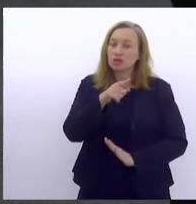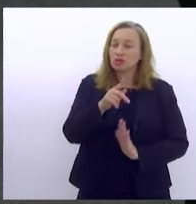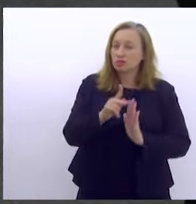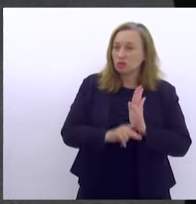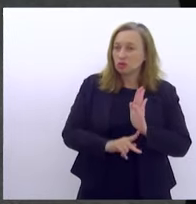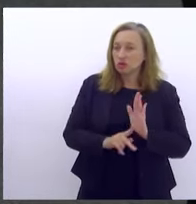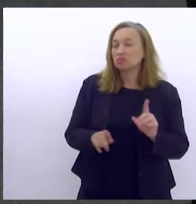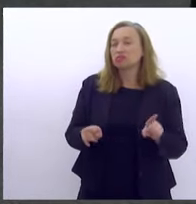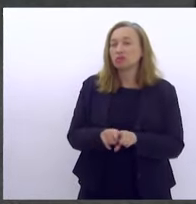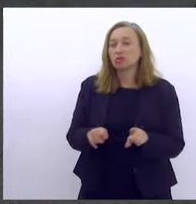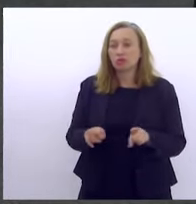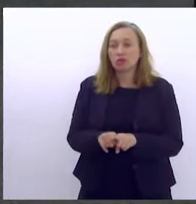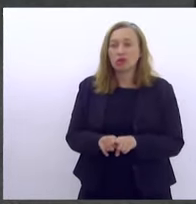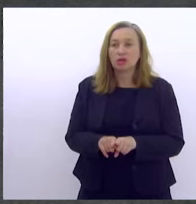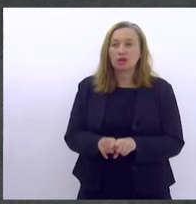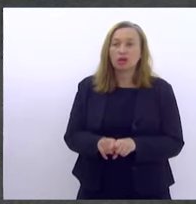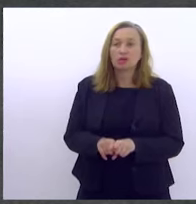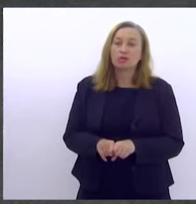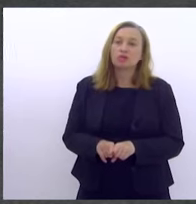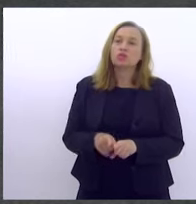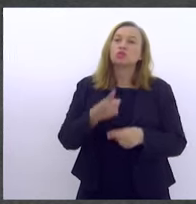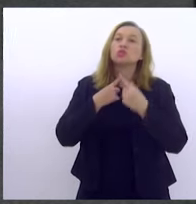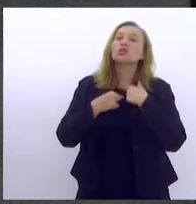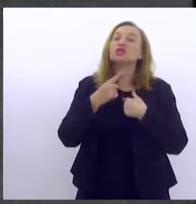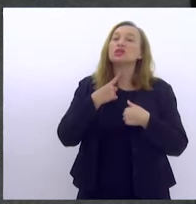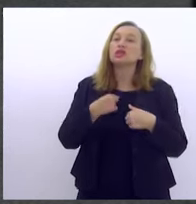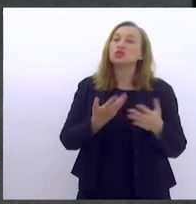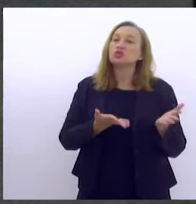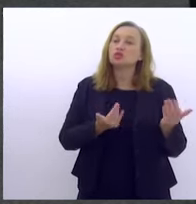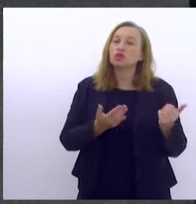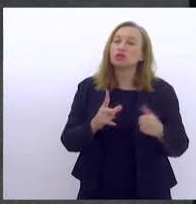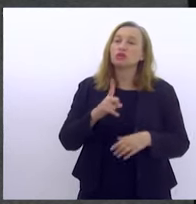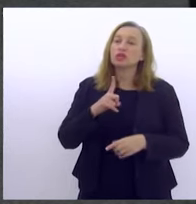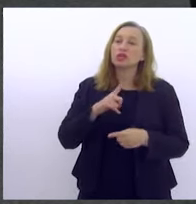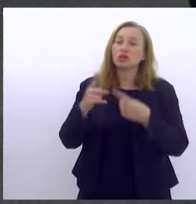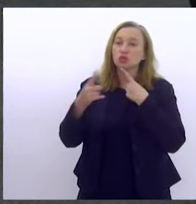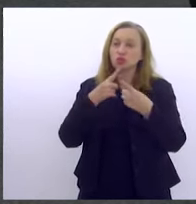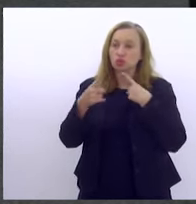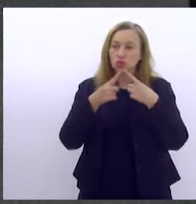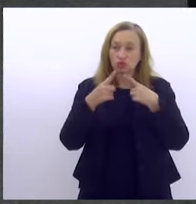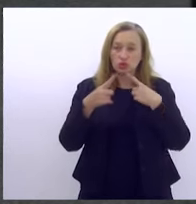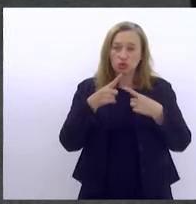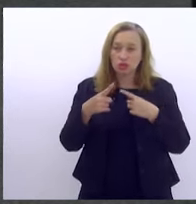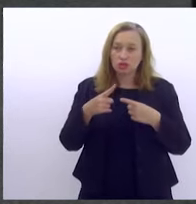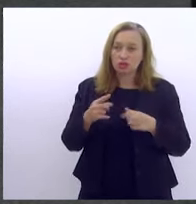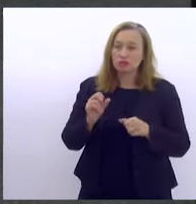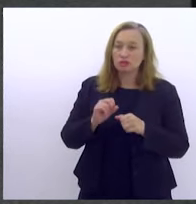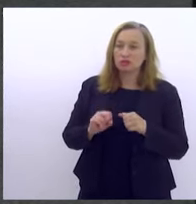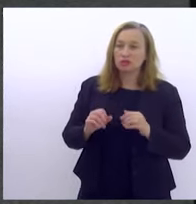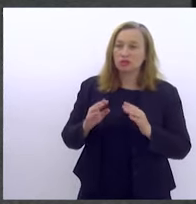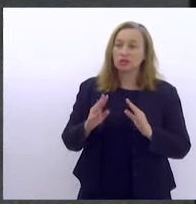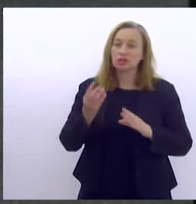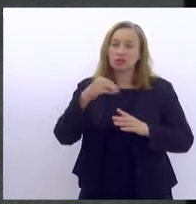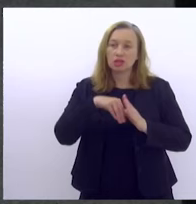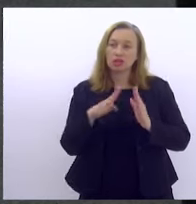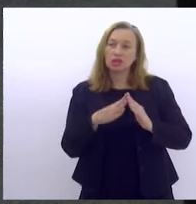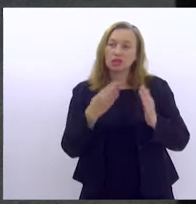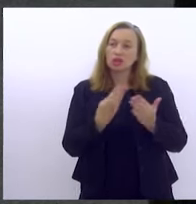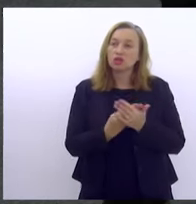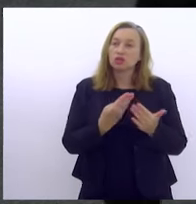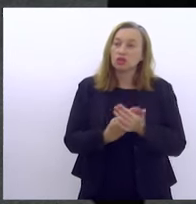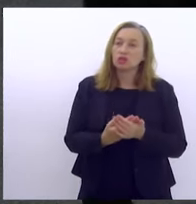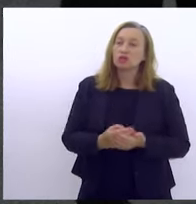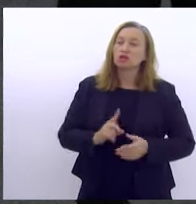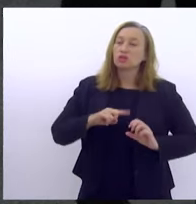fruto também dos anseios que a nossa juventude tem de debates a serem realizados na escola. Nós somos